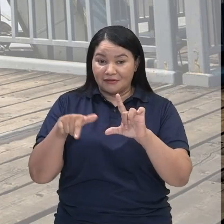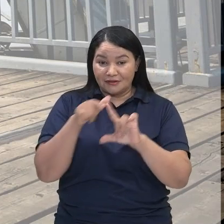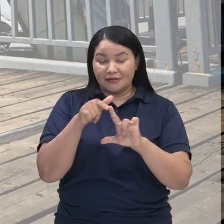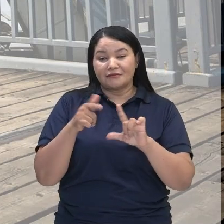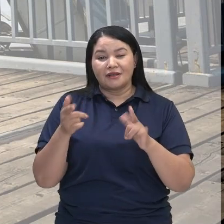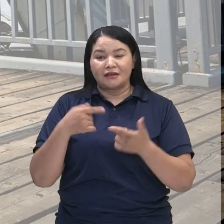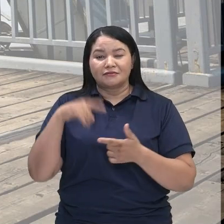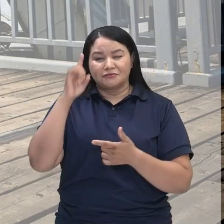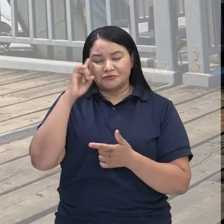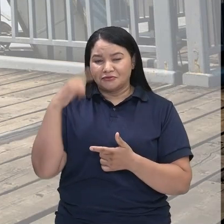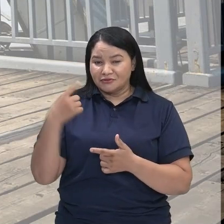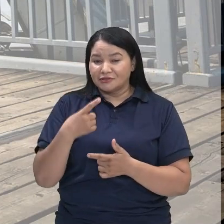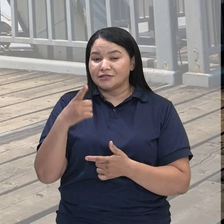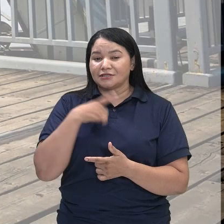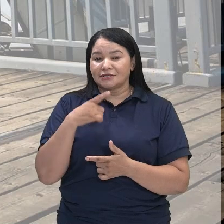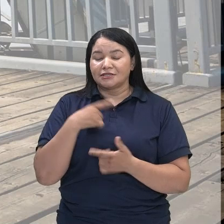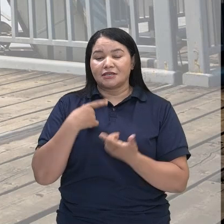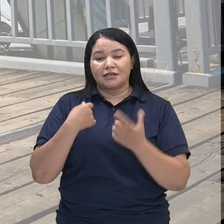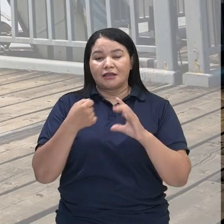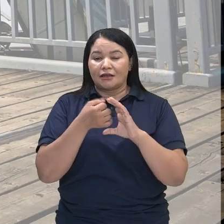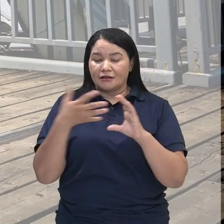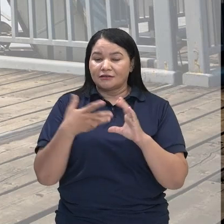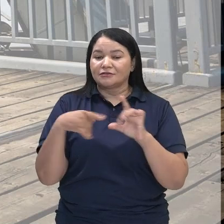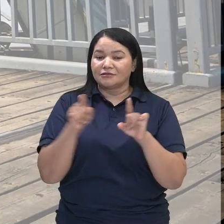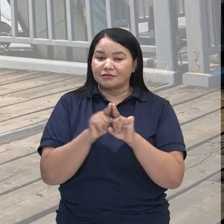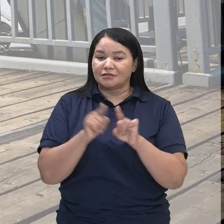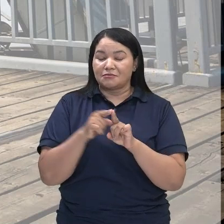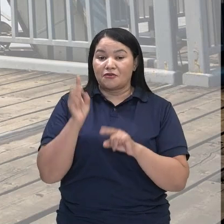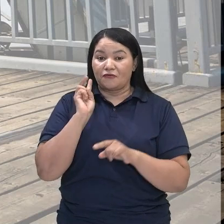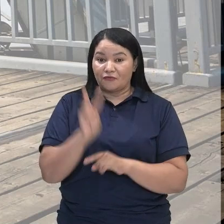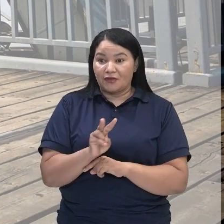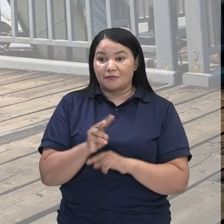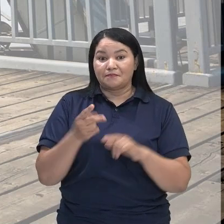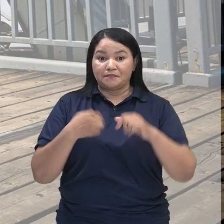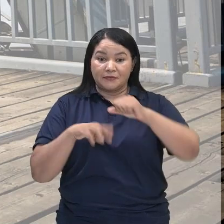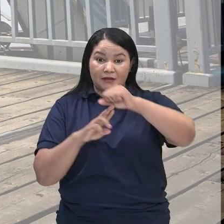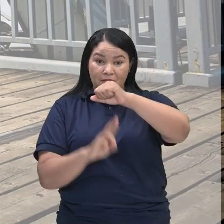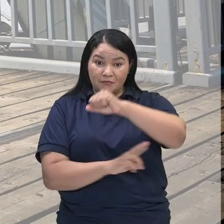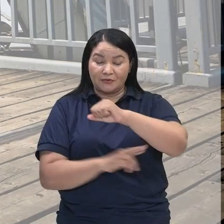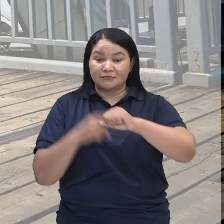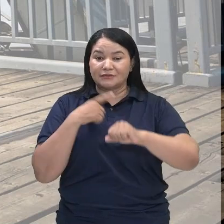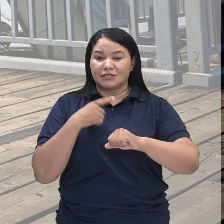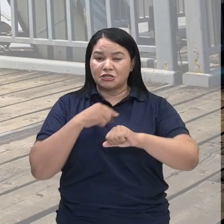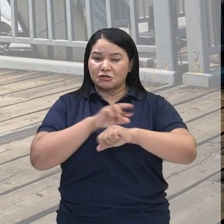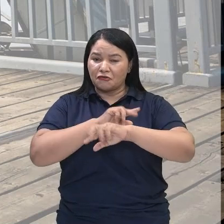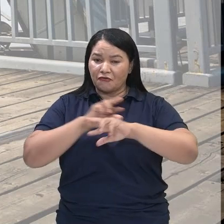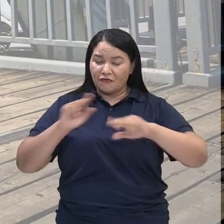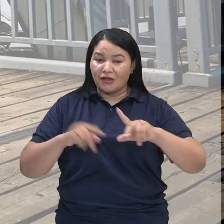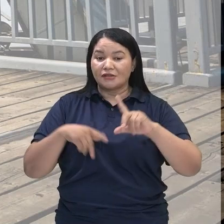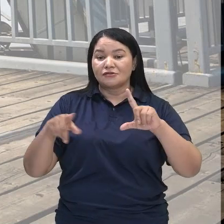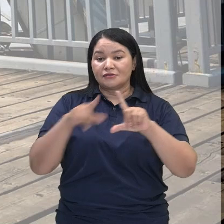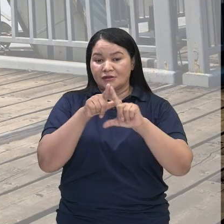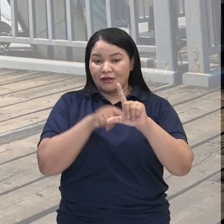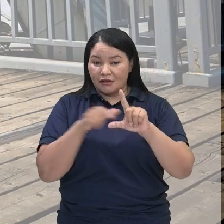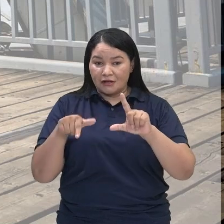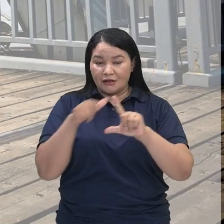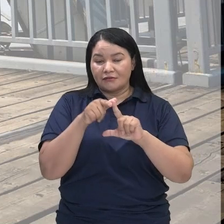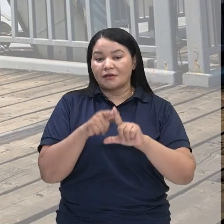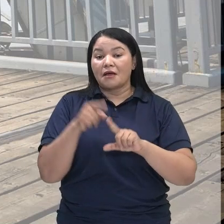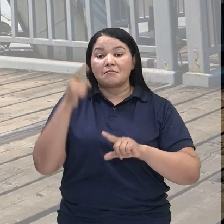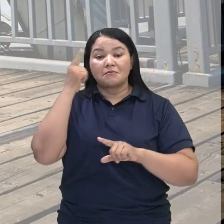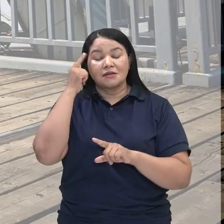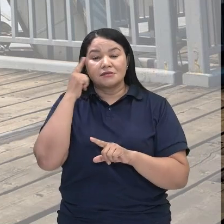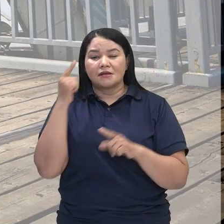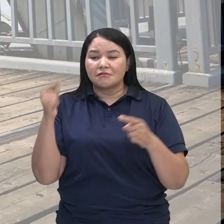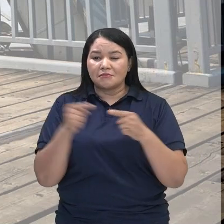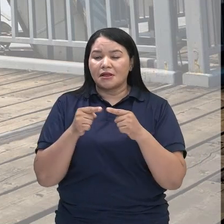e algumas características dele. Como você pode ver aí na ponte, ela é repleta de triângulos e isso não foi pensado de